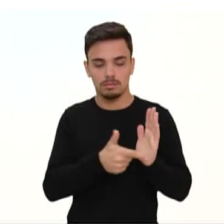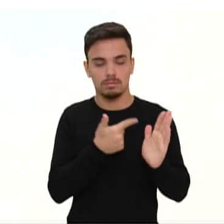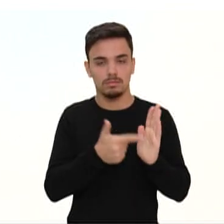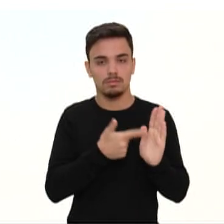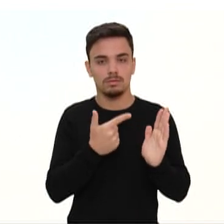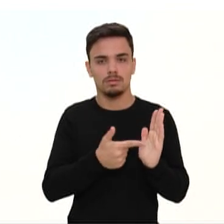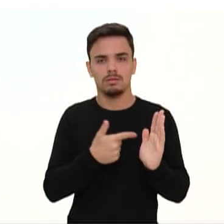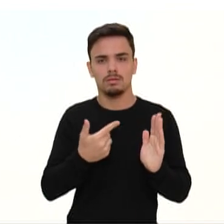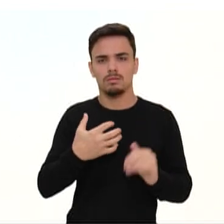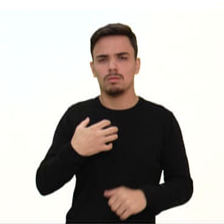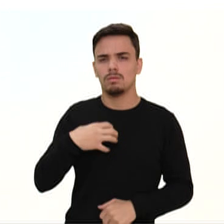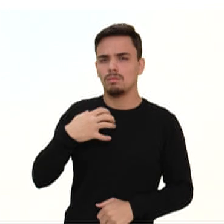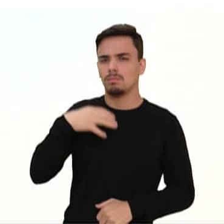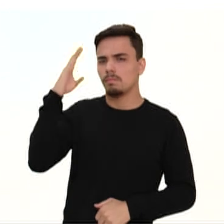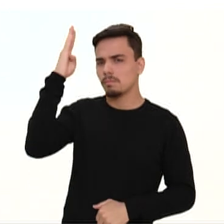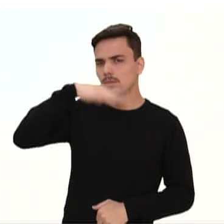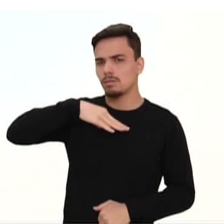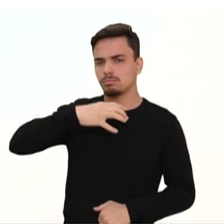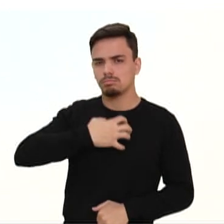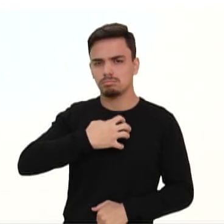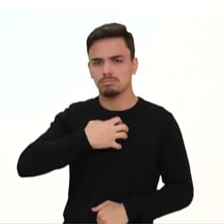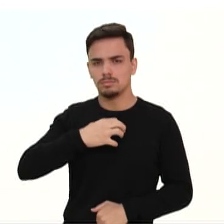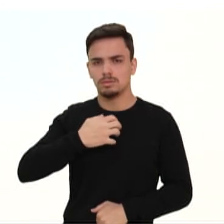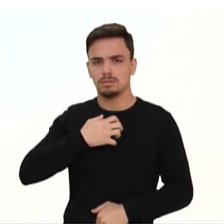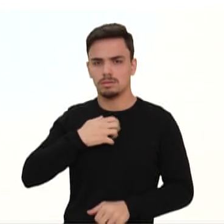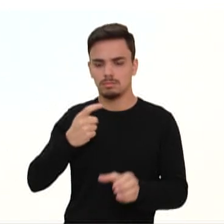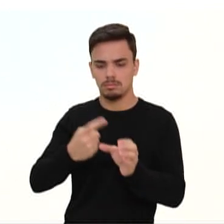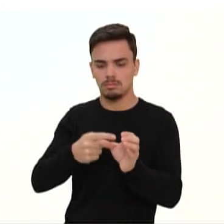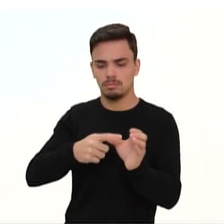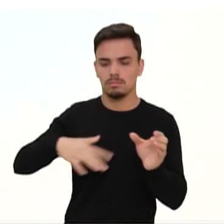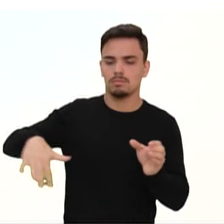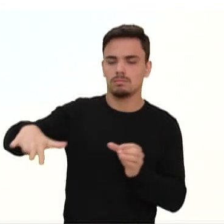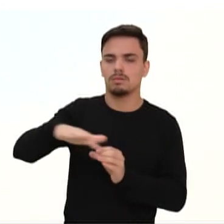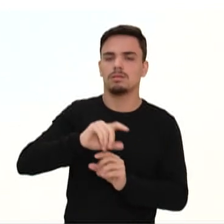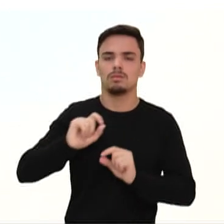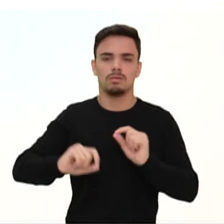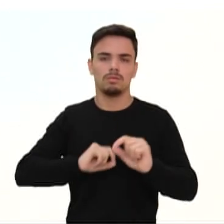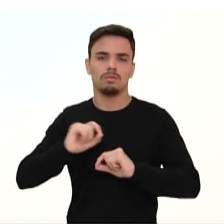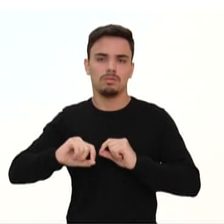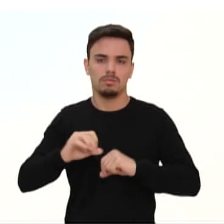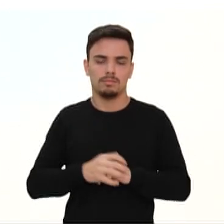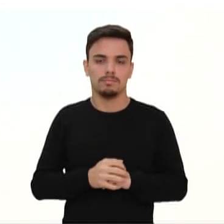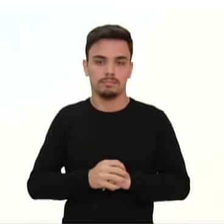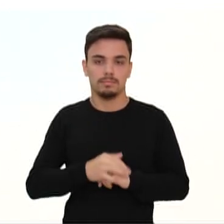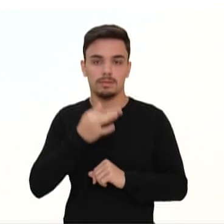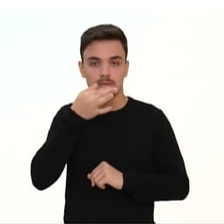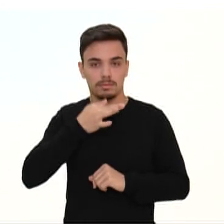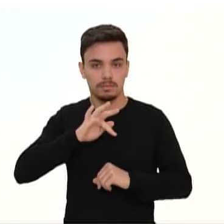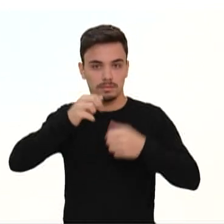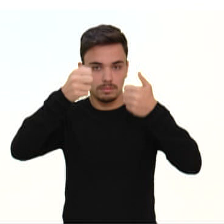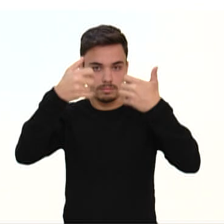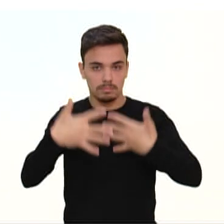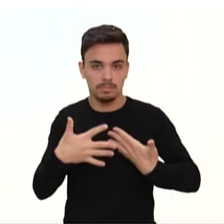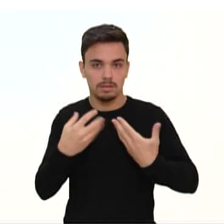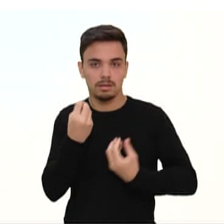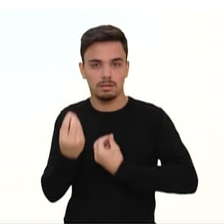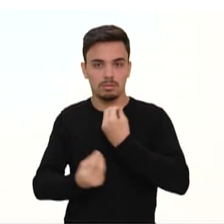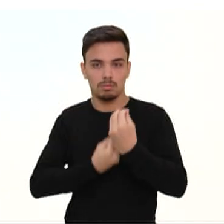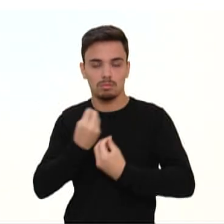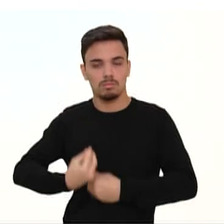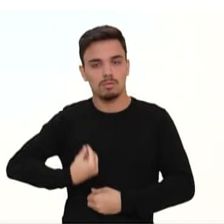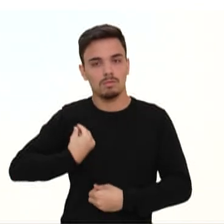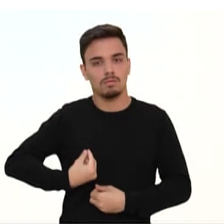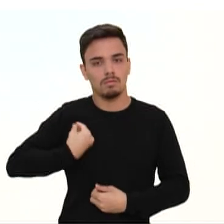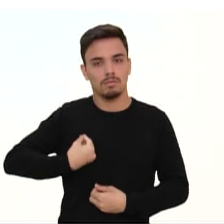O Mal-Estar na Civilização. Em O Mal-Estar na Civilização, Freud fala sobre como a